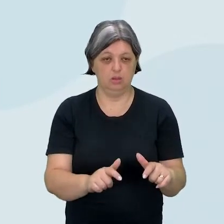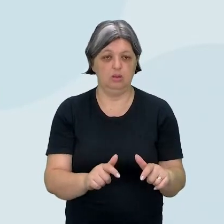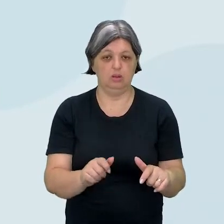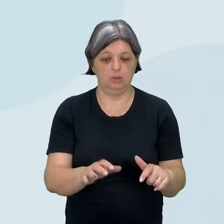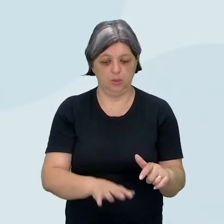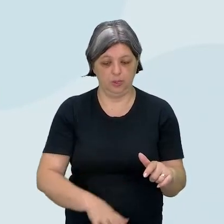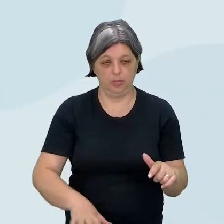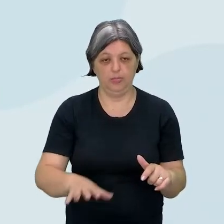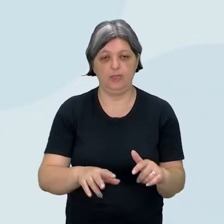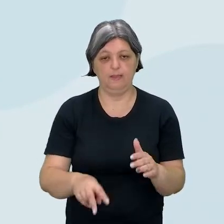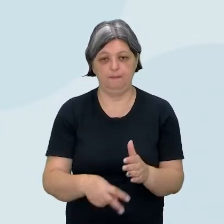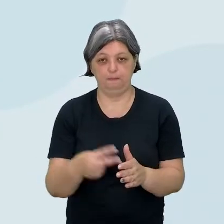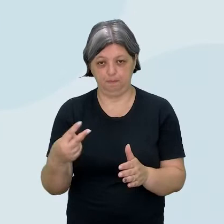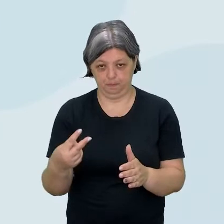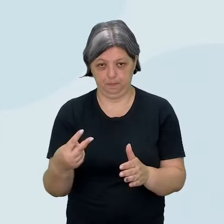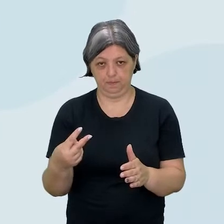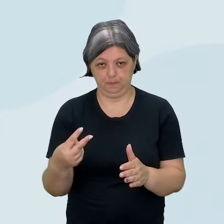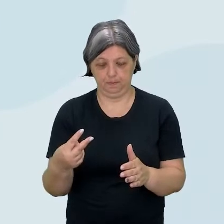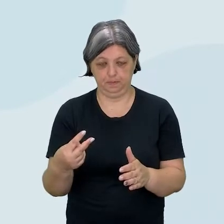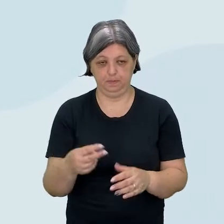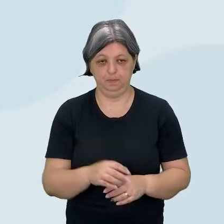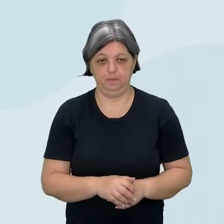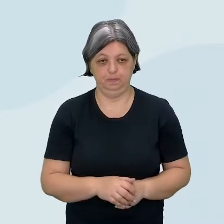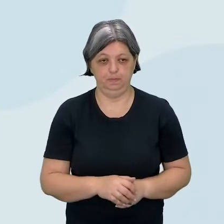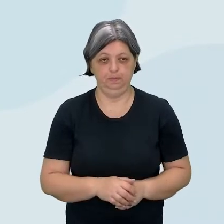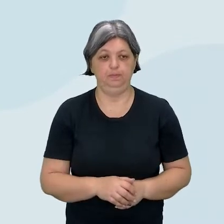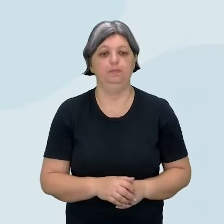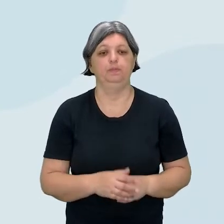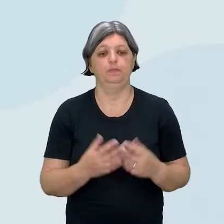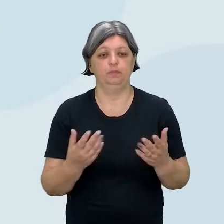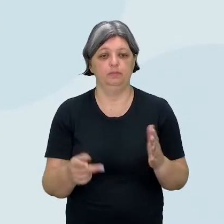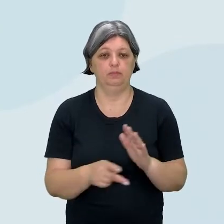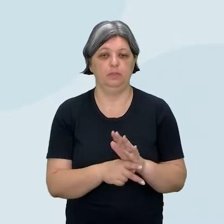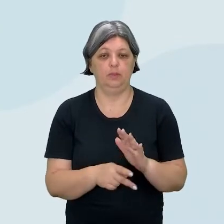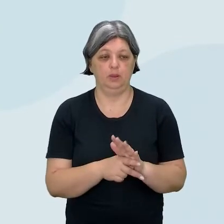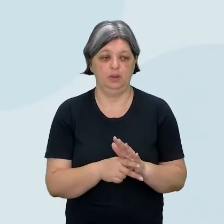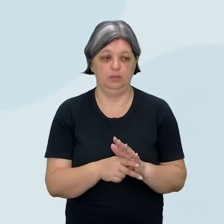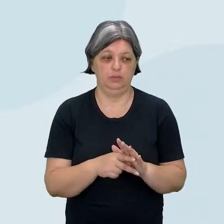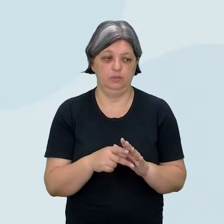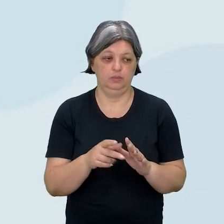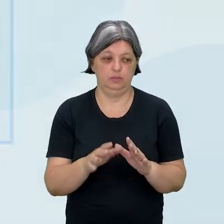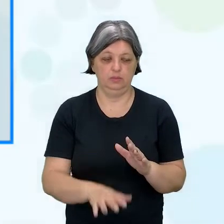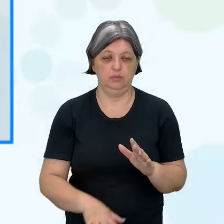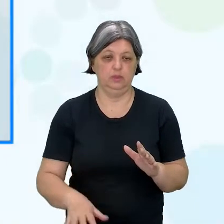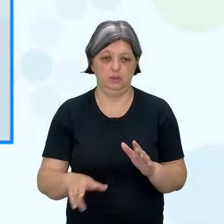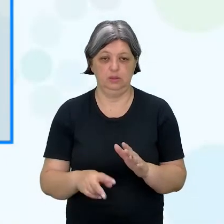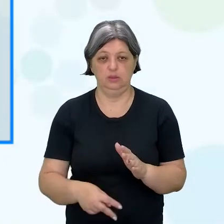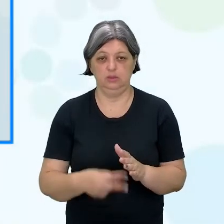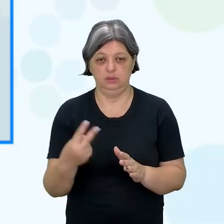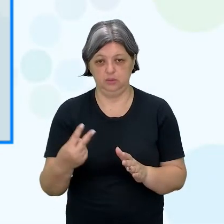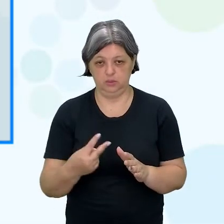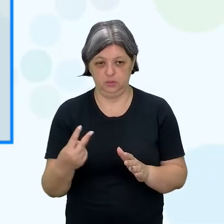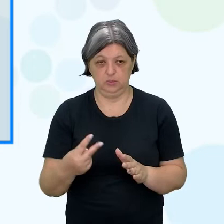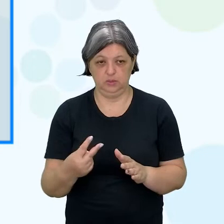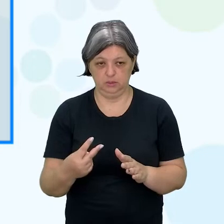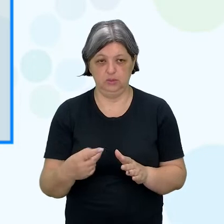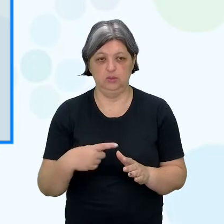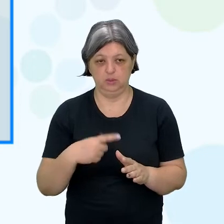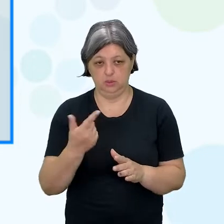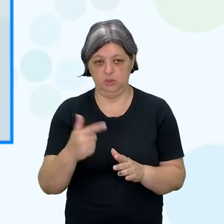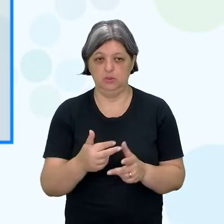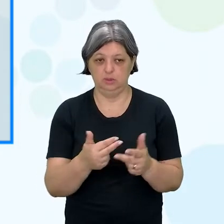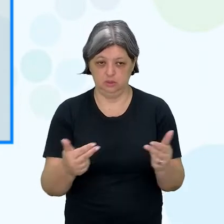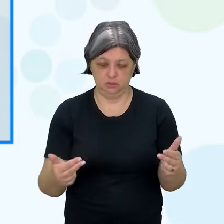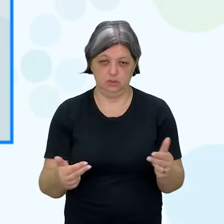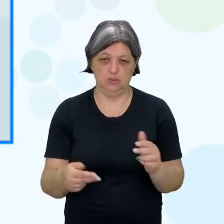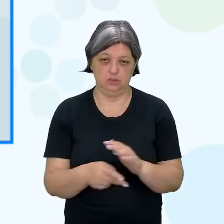comunidade secundária. Okay? Nessa comunidade secundária, então, eu já vou ter aí, olha, outros indivíduos,